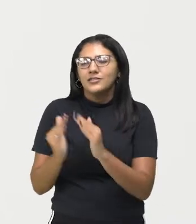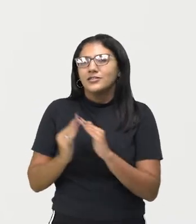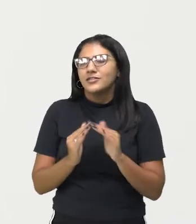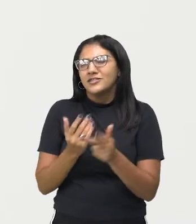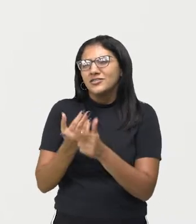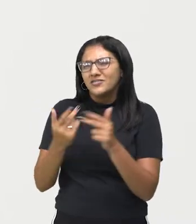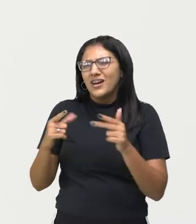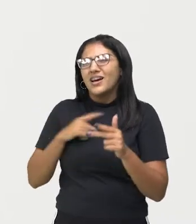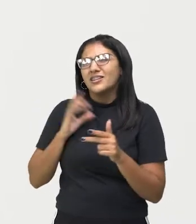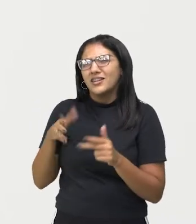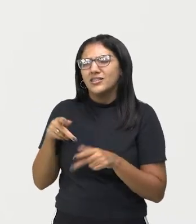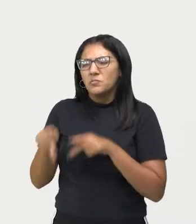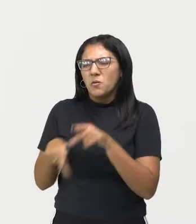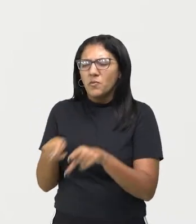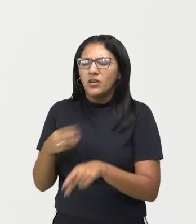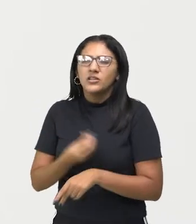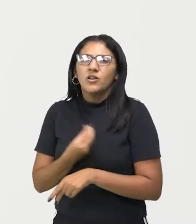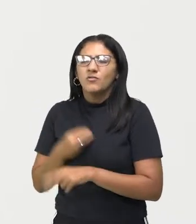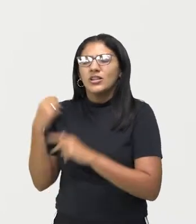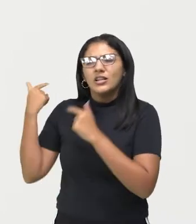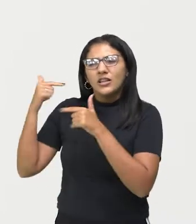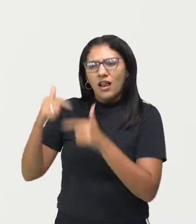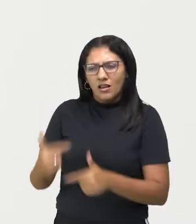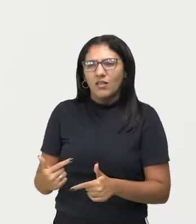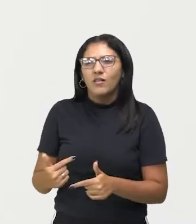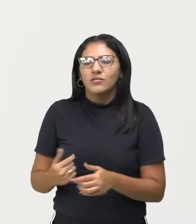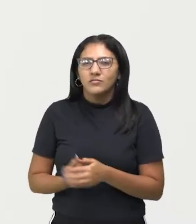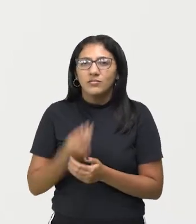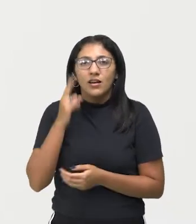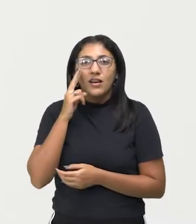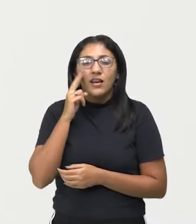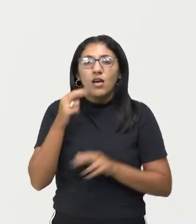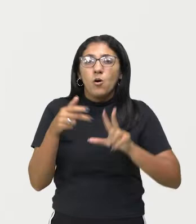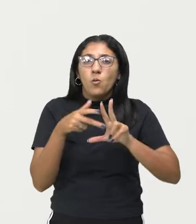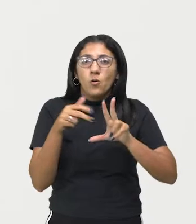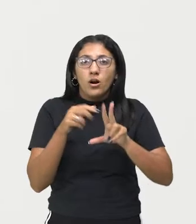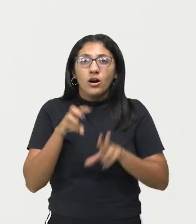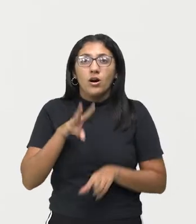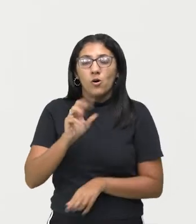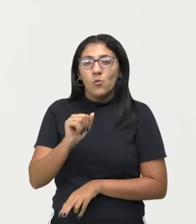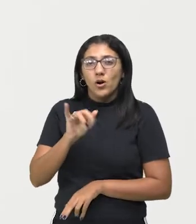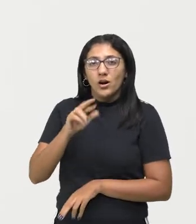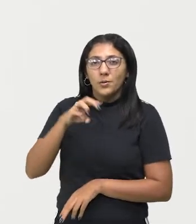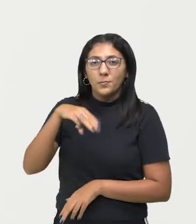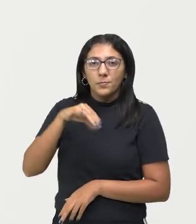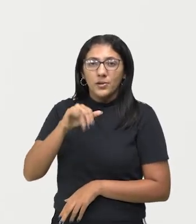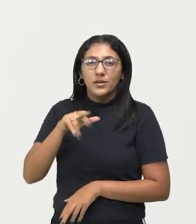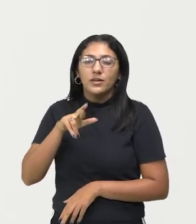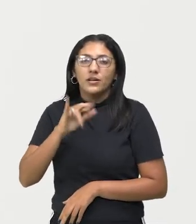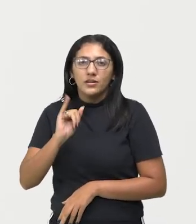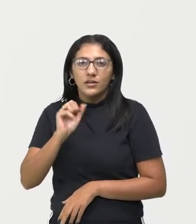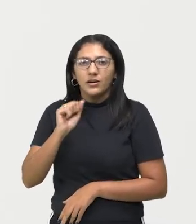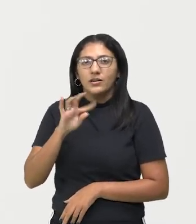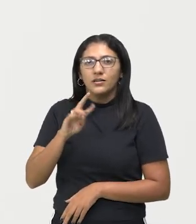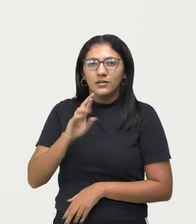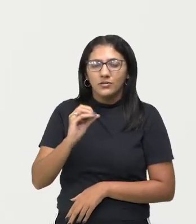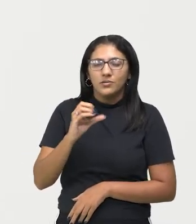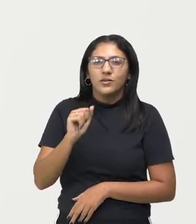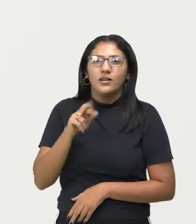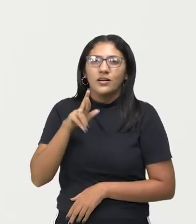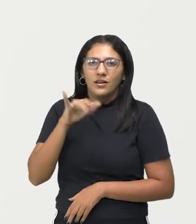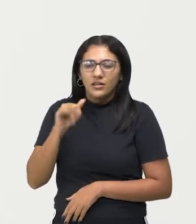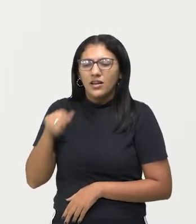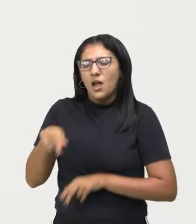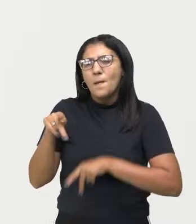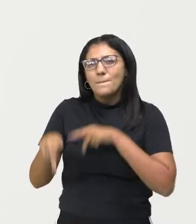famílias tradicionais. Aí o exemplo que a gente tem são os índios Waimiri-Atroari. Então, essa população